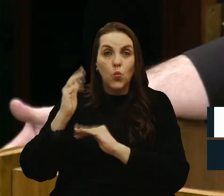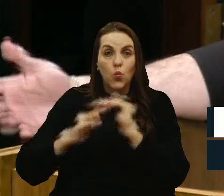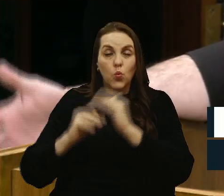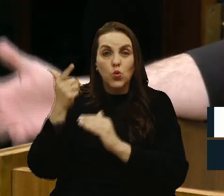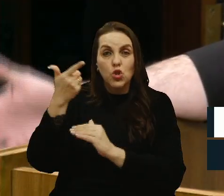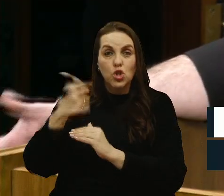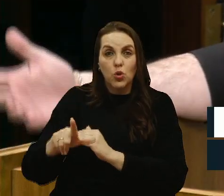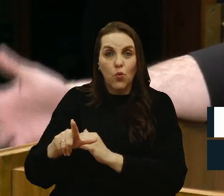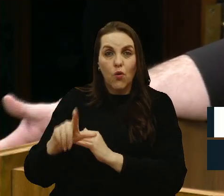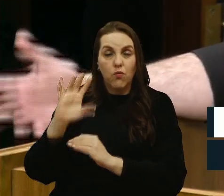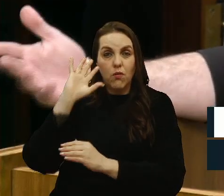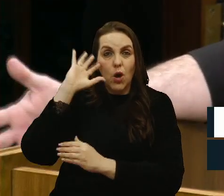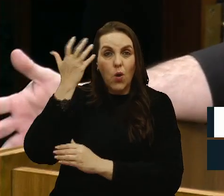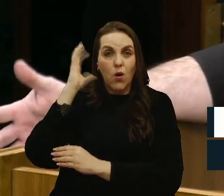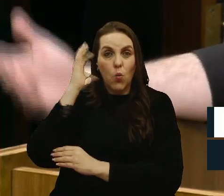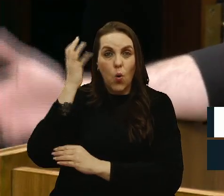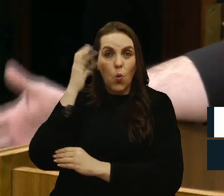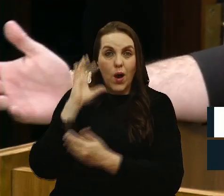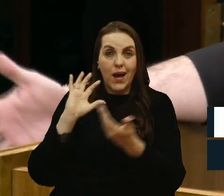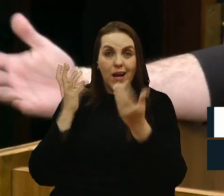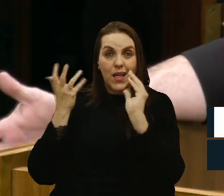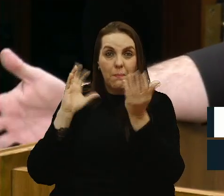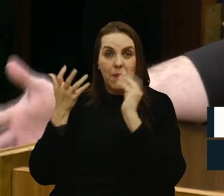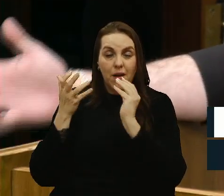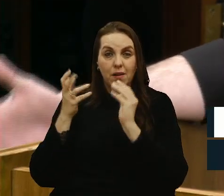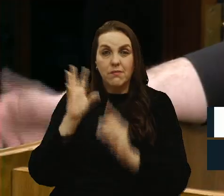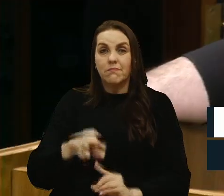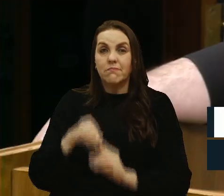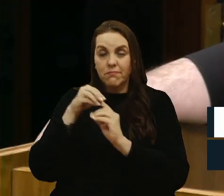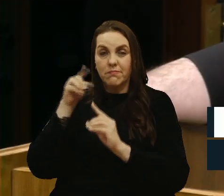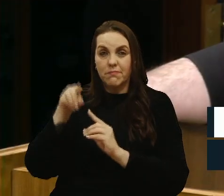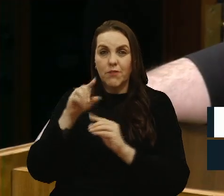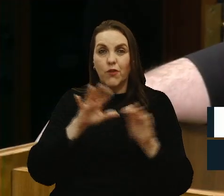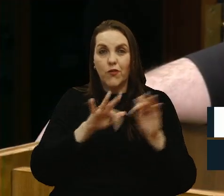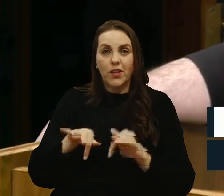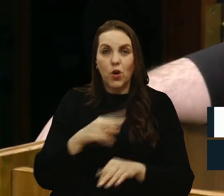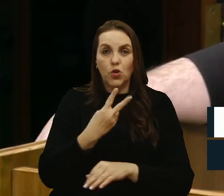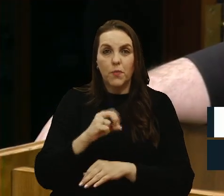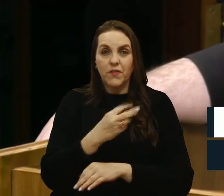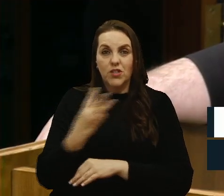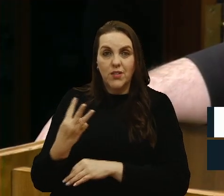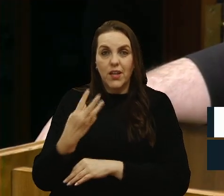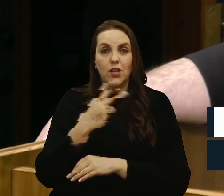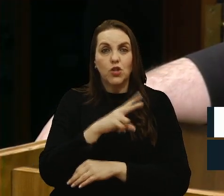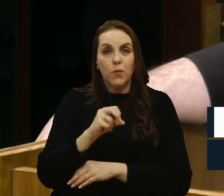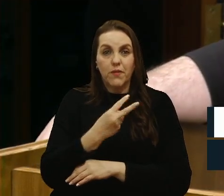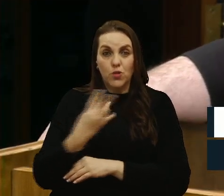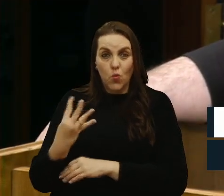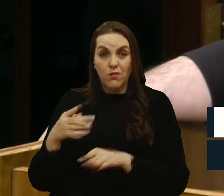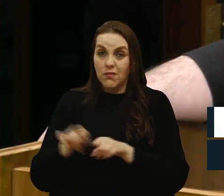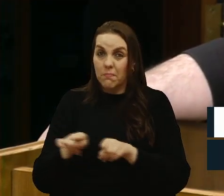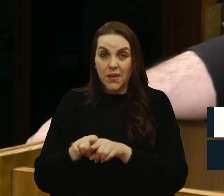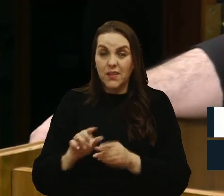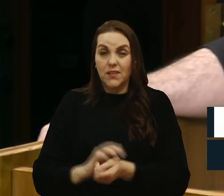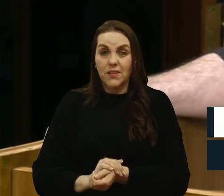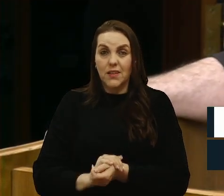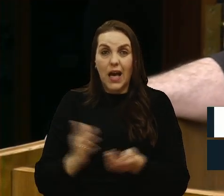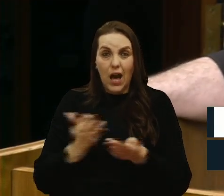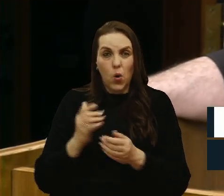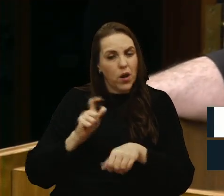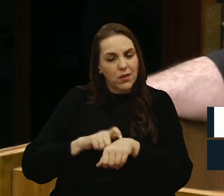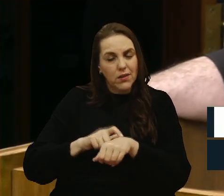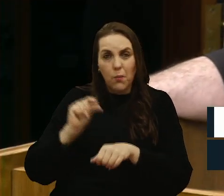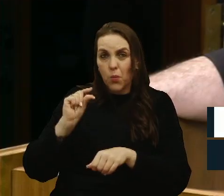de todos os eventos climáticos que ocorreram, em especial no final de 23 e 24 também. E agora mais